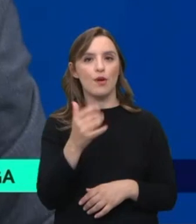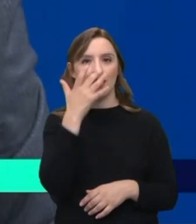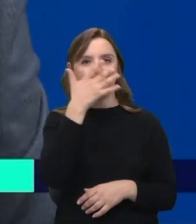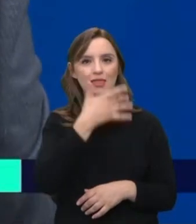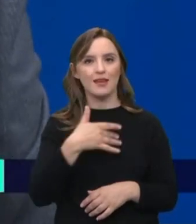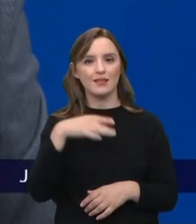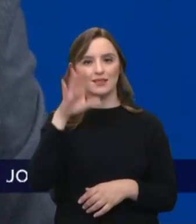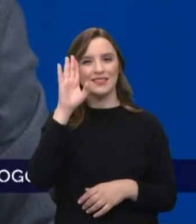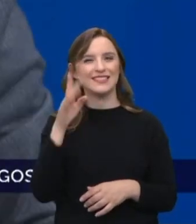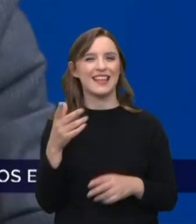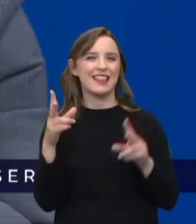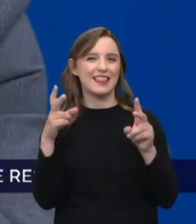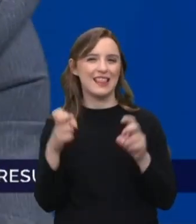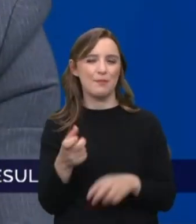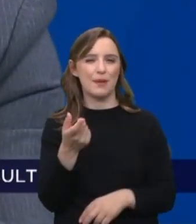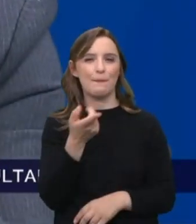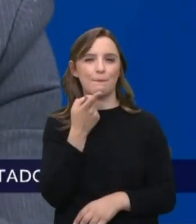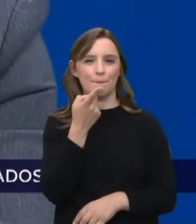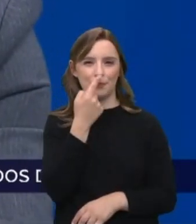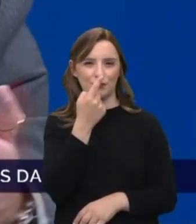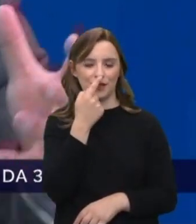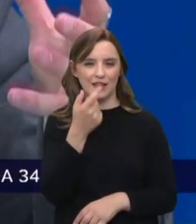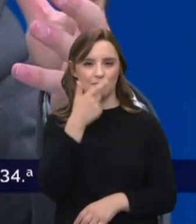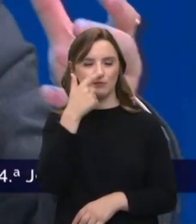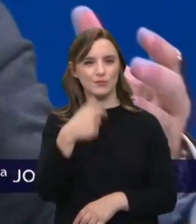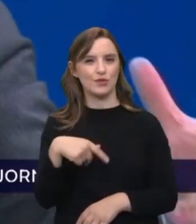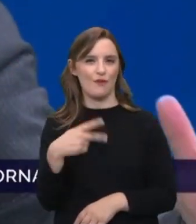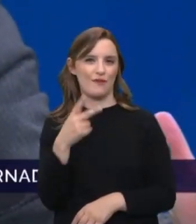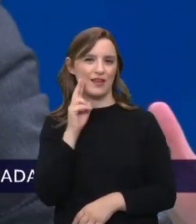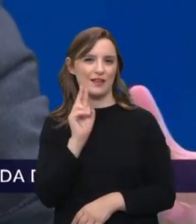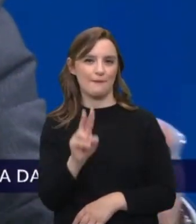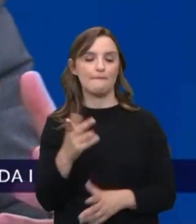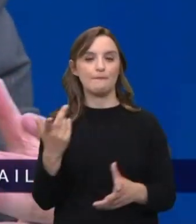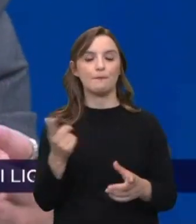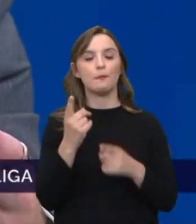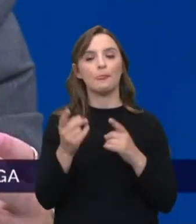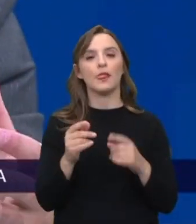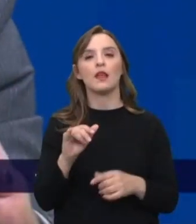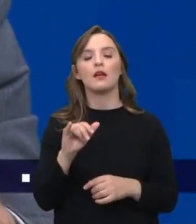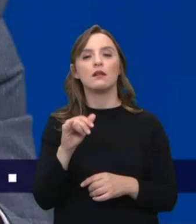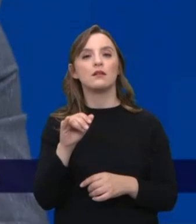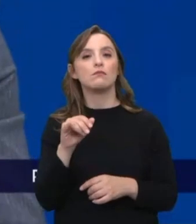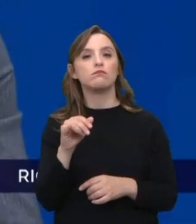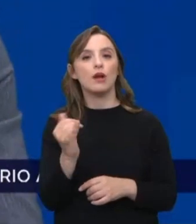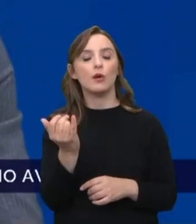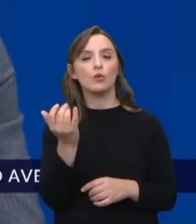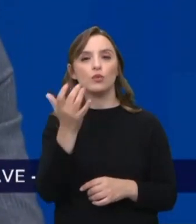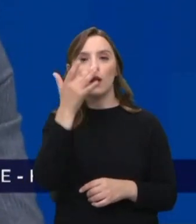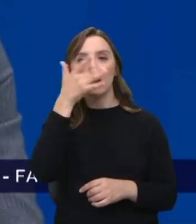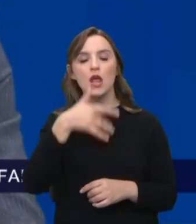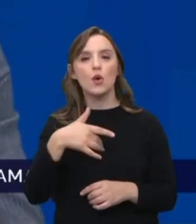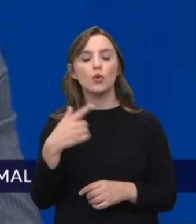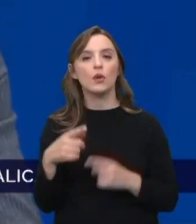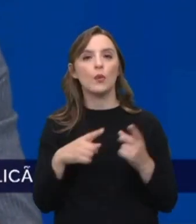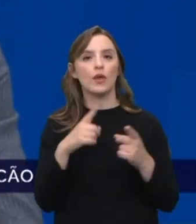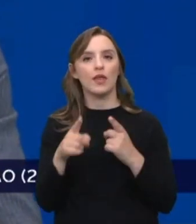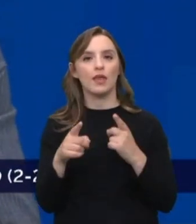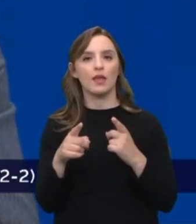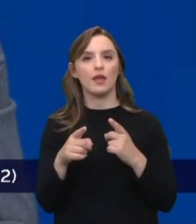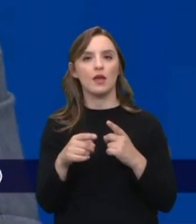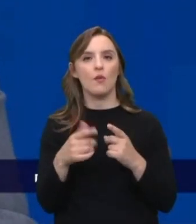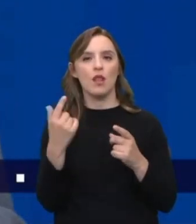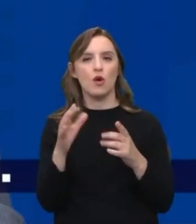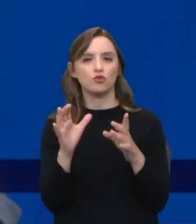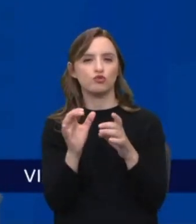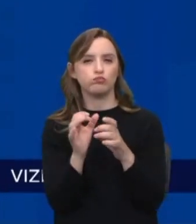preferidos dos nossos telespectadores. Nós conhecemos buracos negros, olha, nos extremos, conhecemos buracos negros, apesar de tudo não muito maciços,